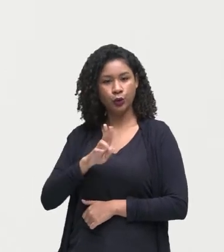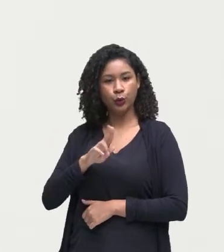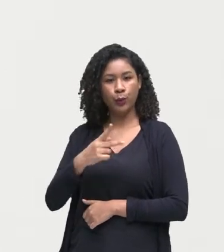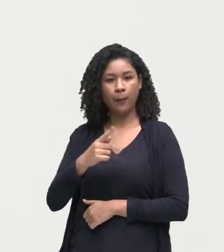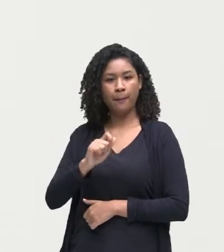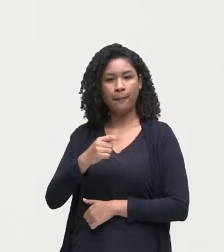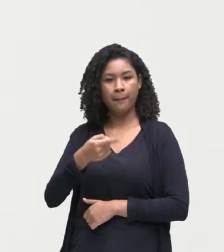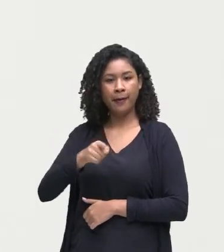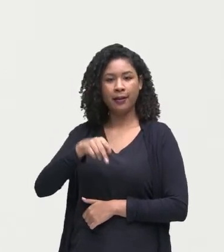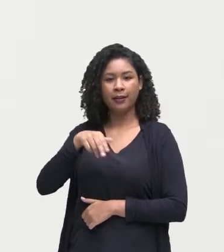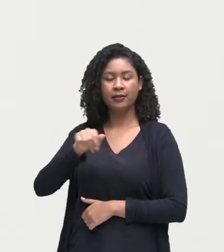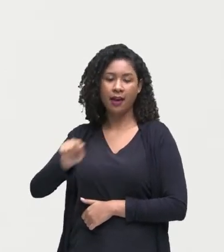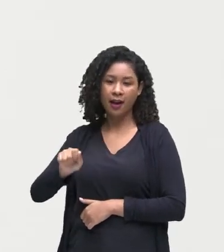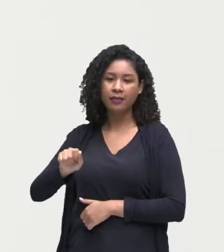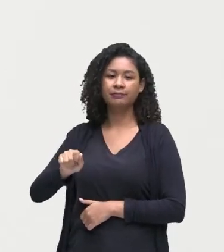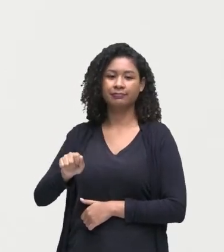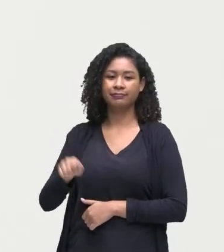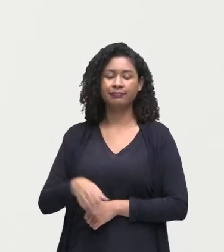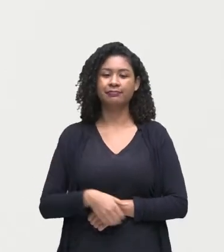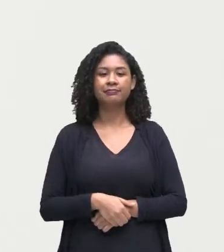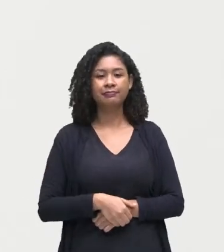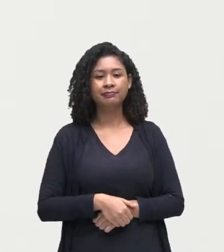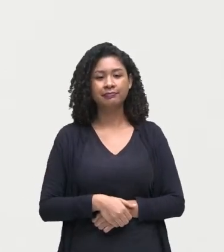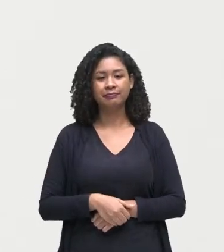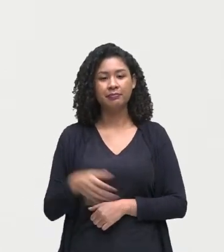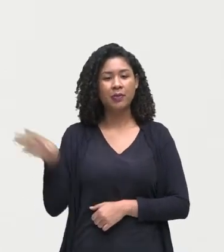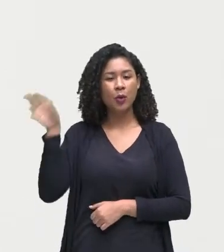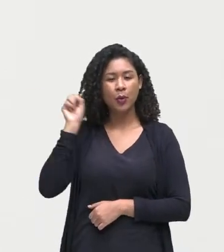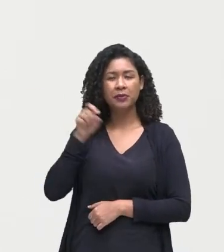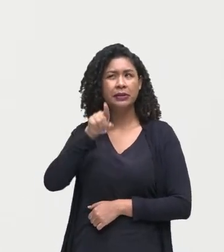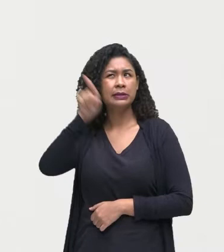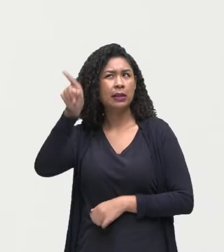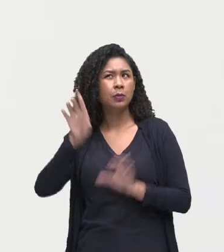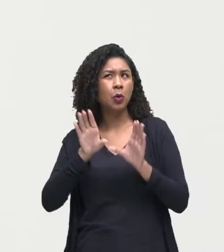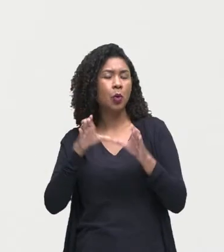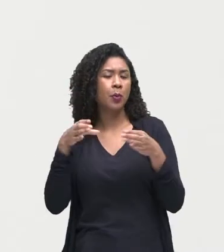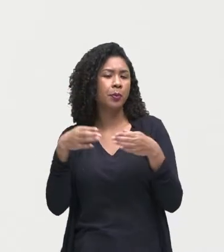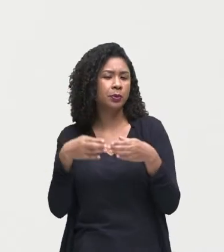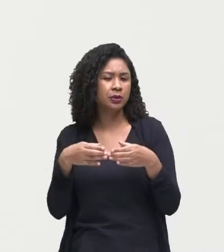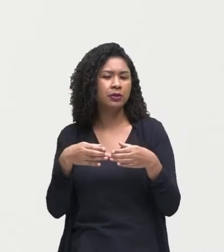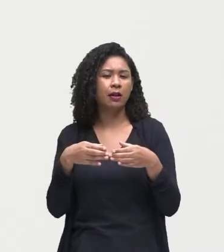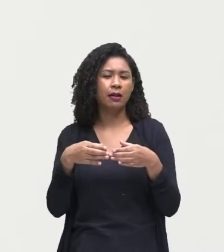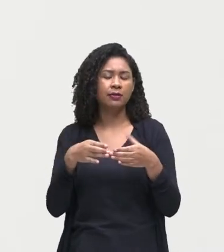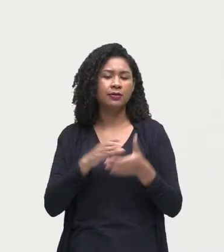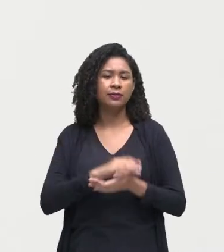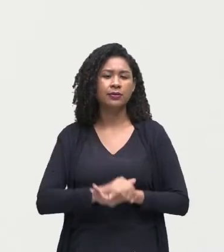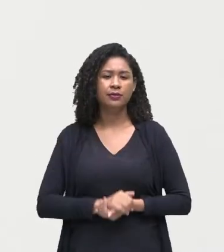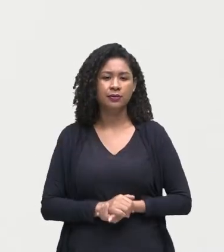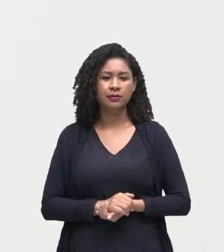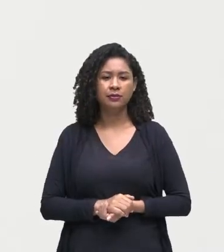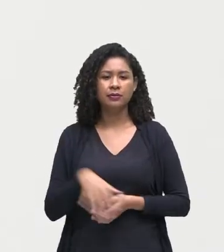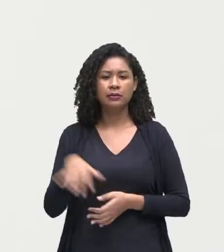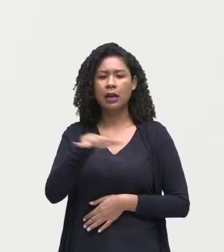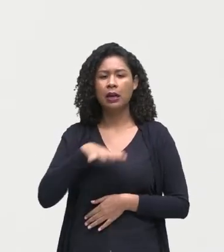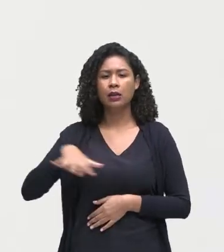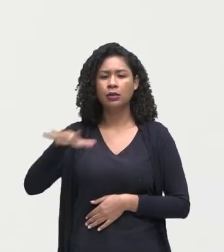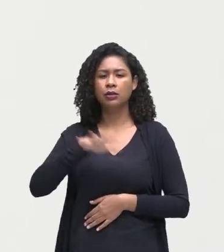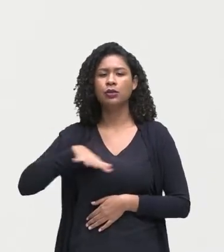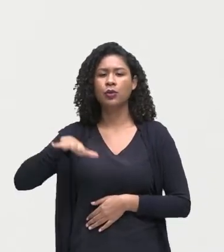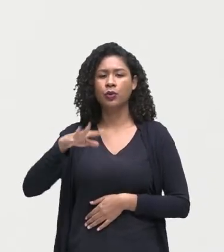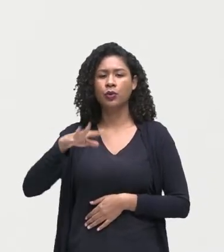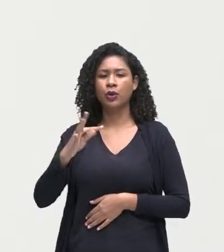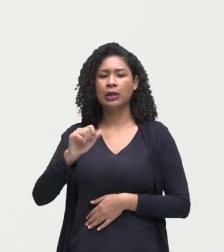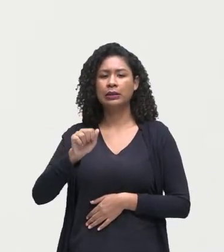lá numa comunidade Santeire Maué, lá na região do Tarumançu,